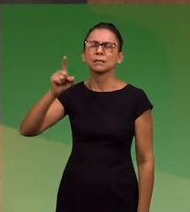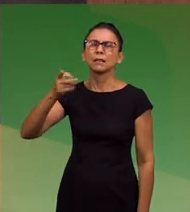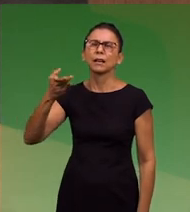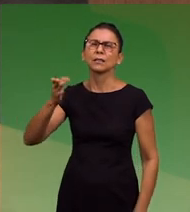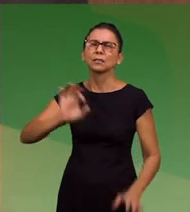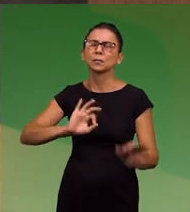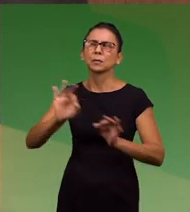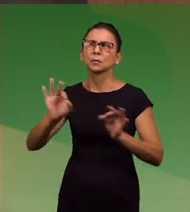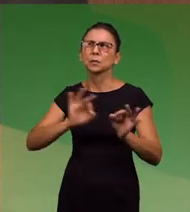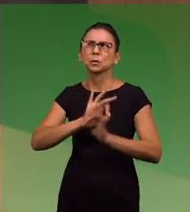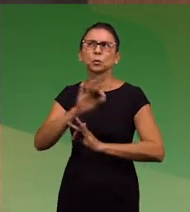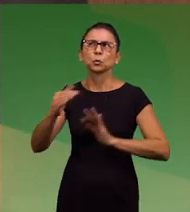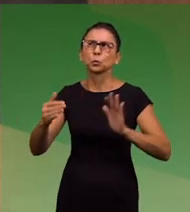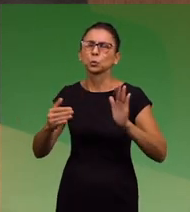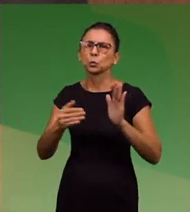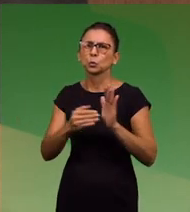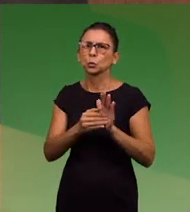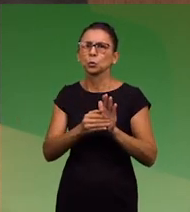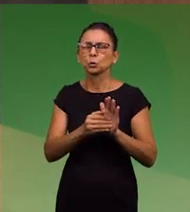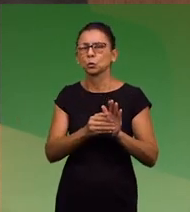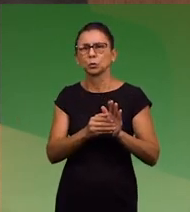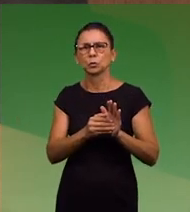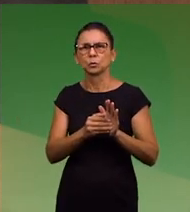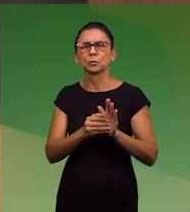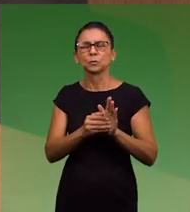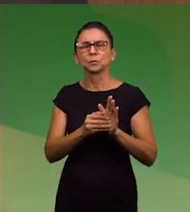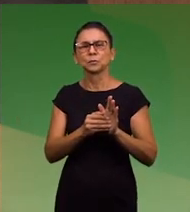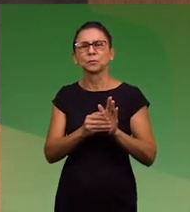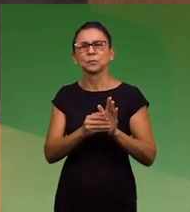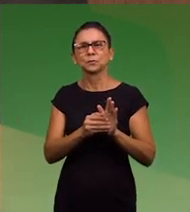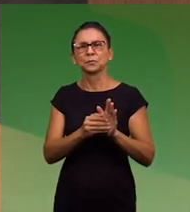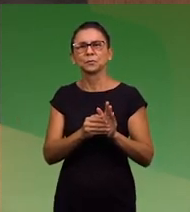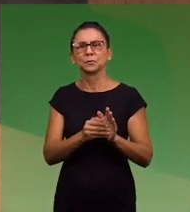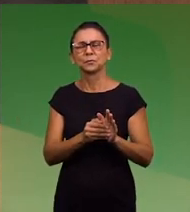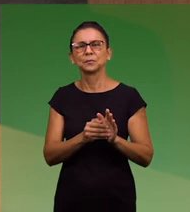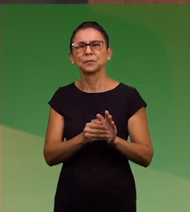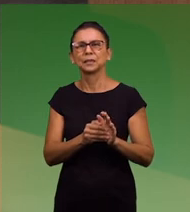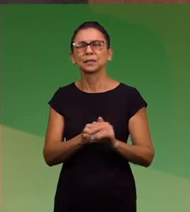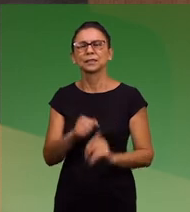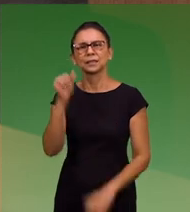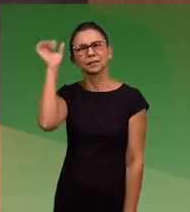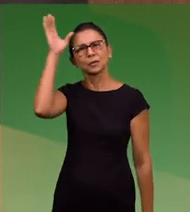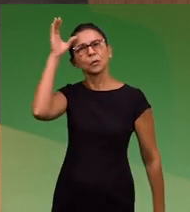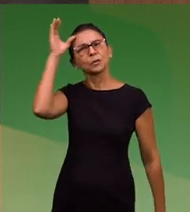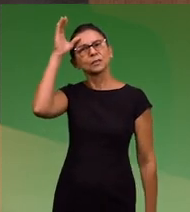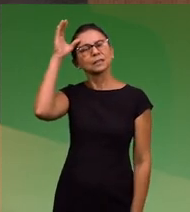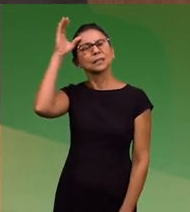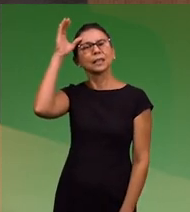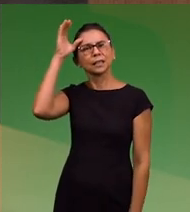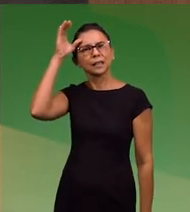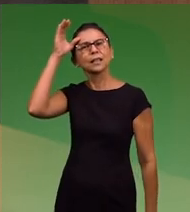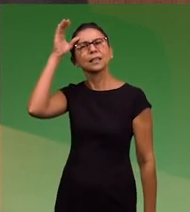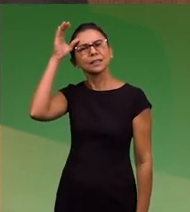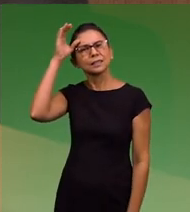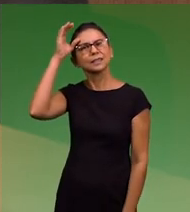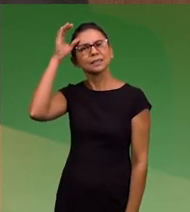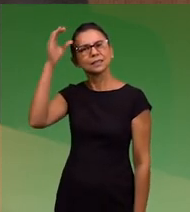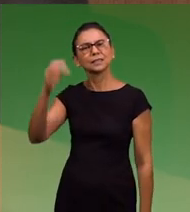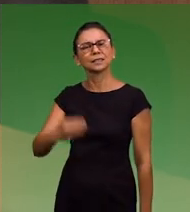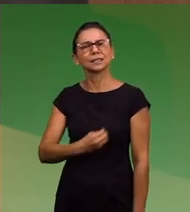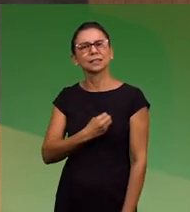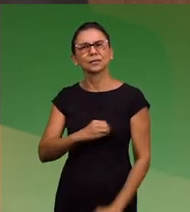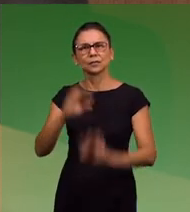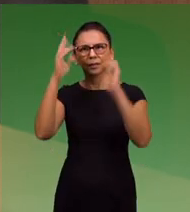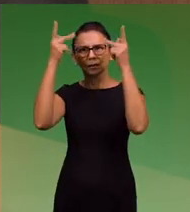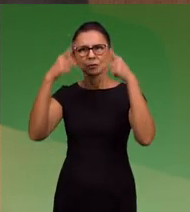onisciente, vamos assim dizer, né? Que é um dos atributos de Deus. Deus já tem essa consciência da vida do homem,